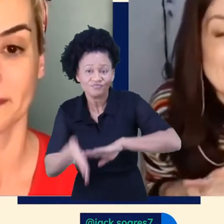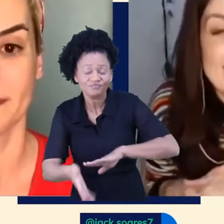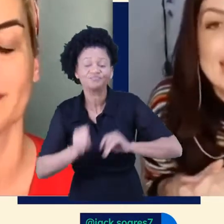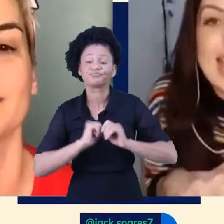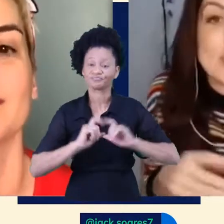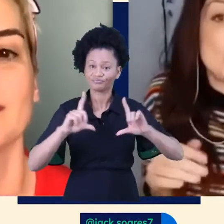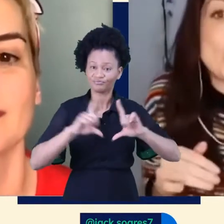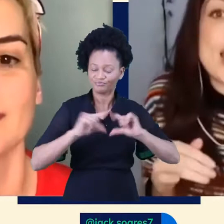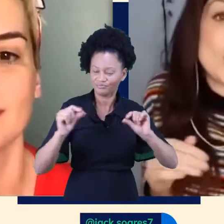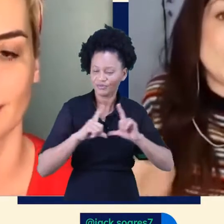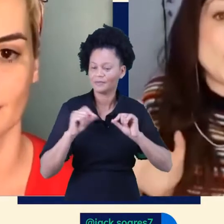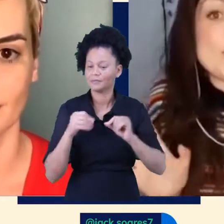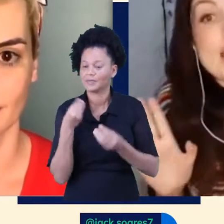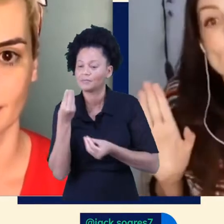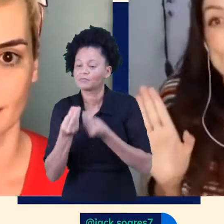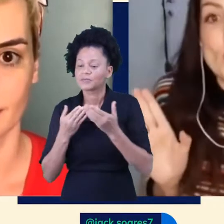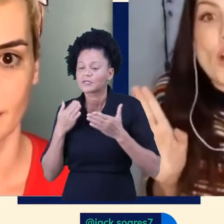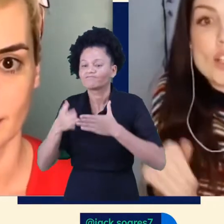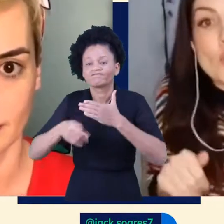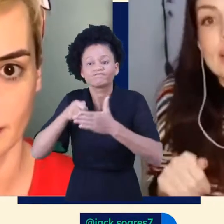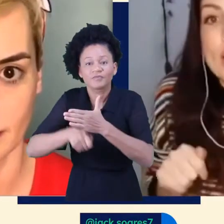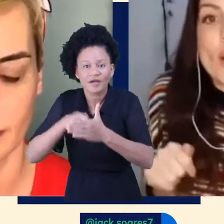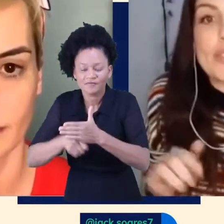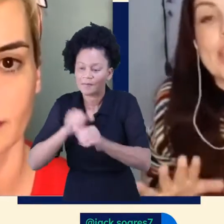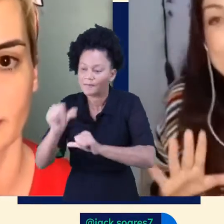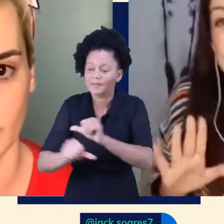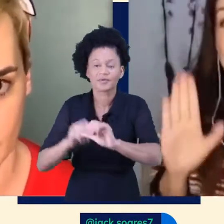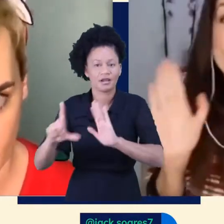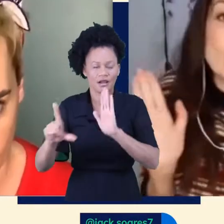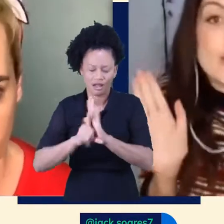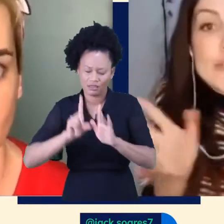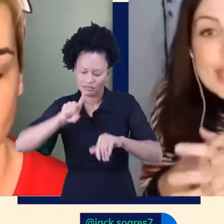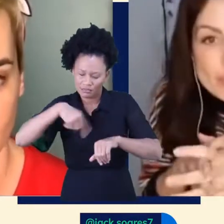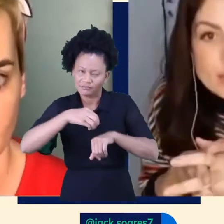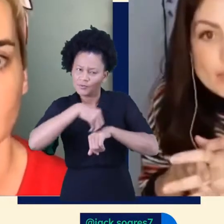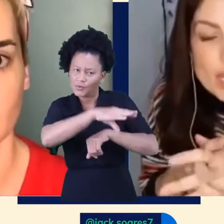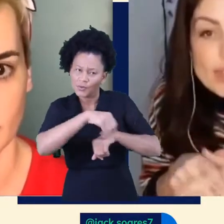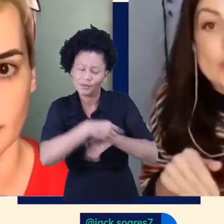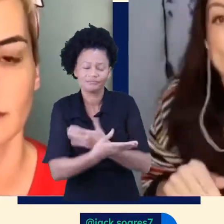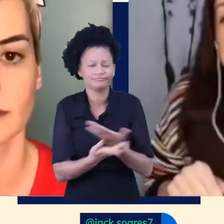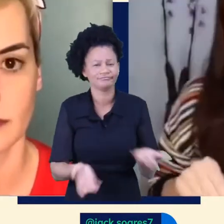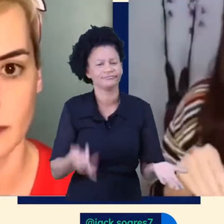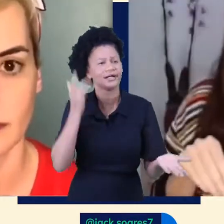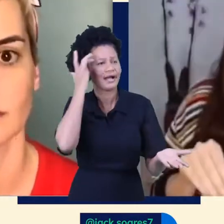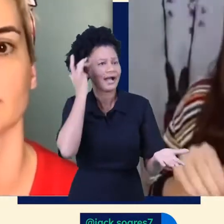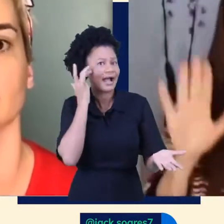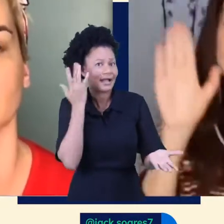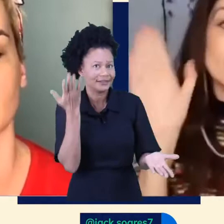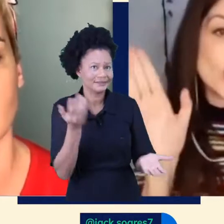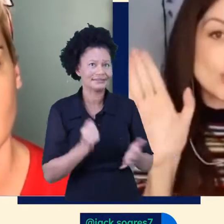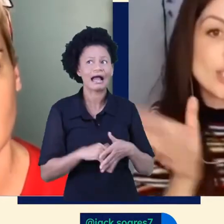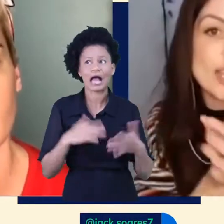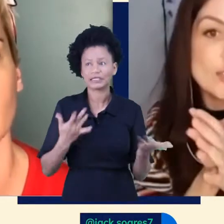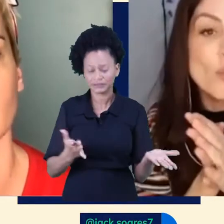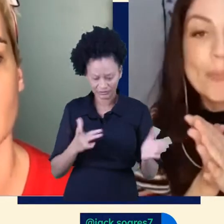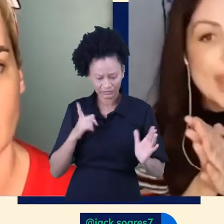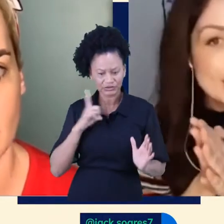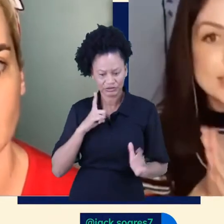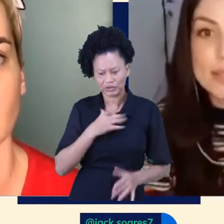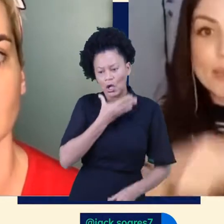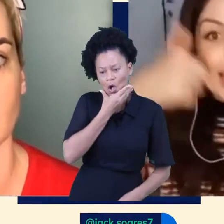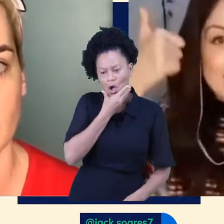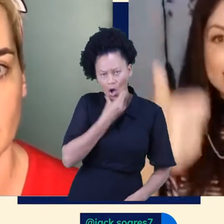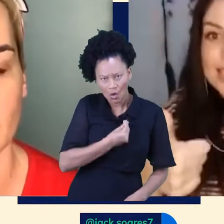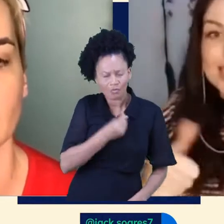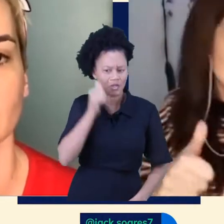porque assim, a gente acha então que o sexo biológico, não, ó, tem o macho, tem a fêmea, né? Tem gente que nasce com vulva, tem gente que nasce com